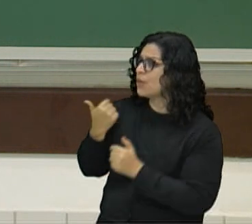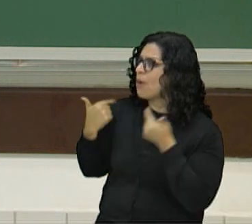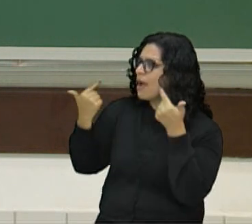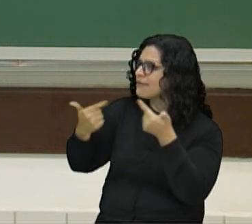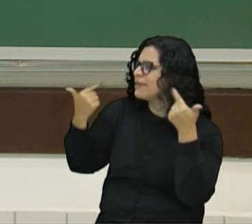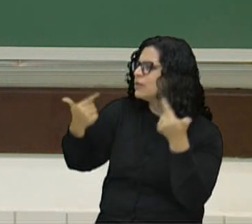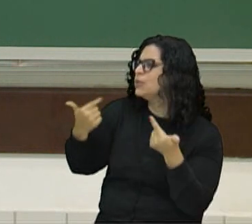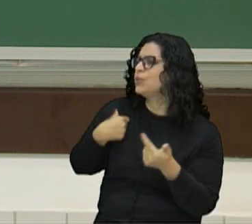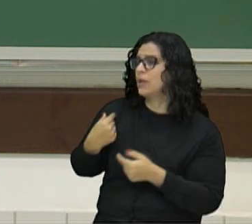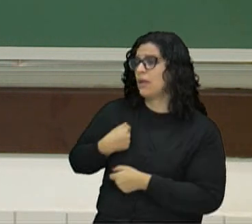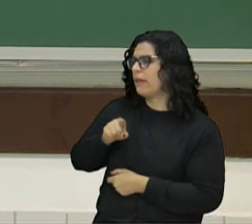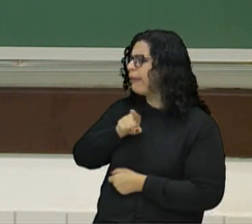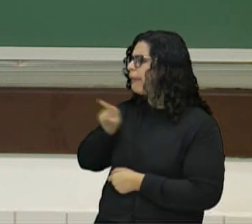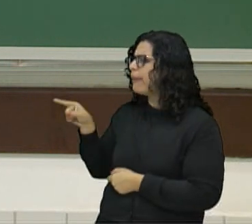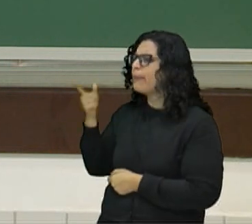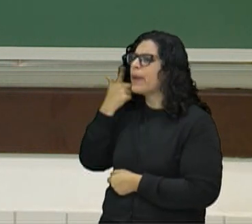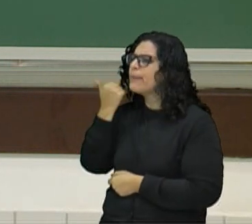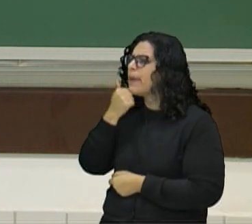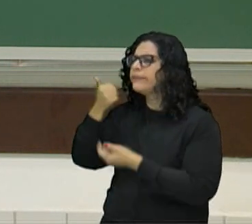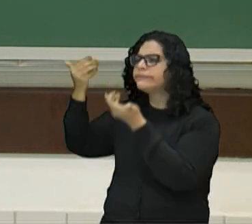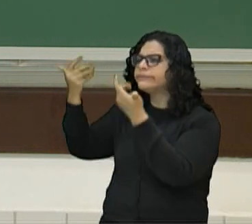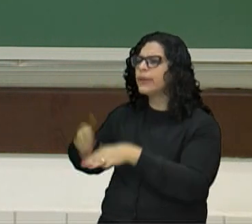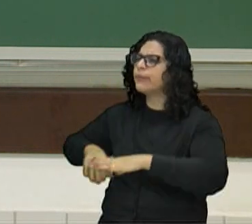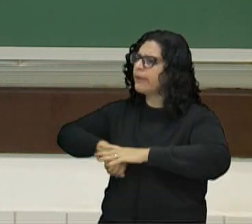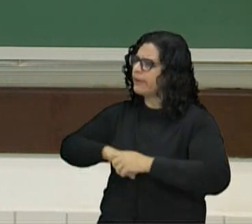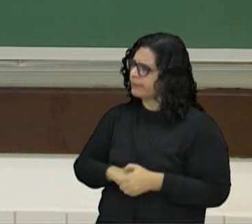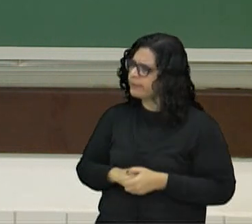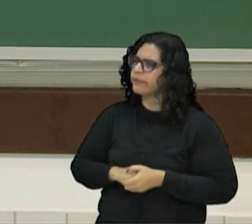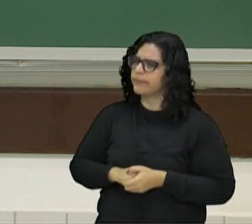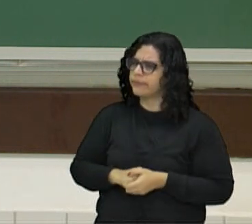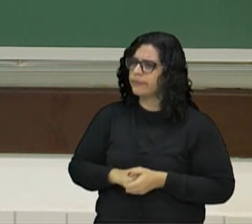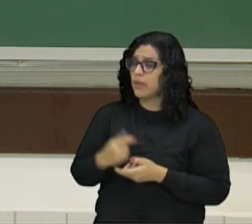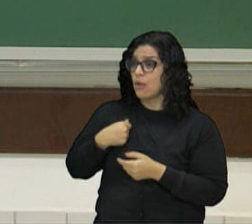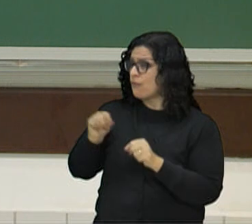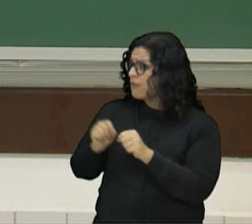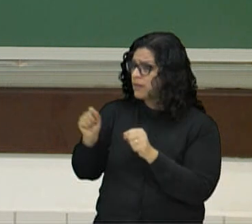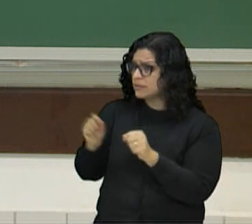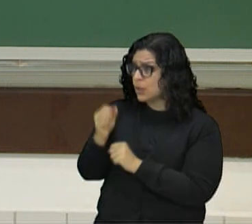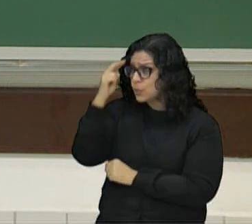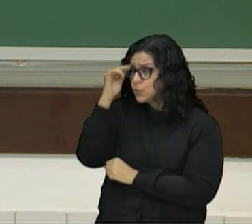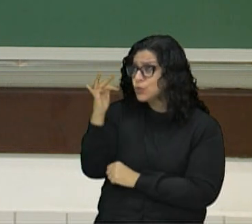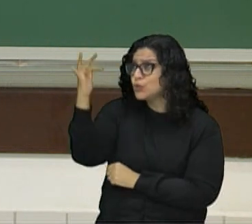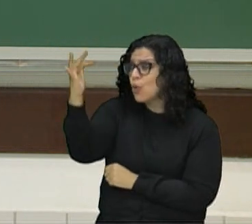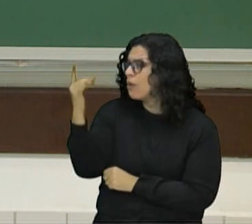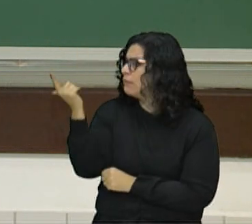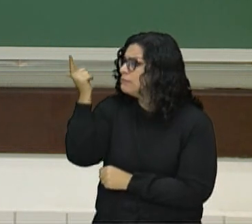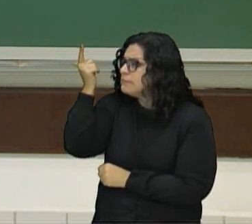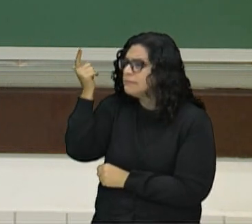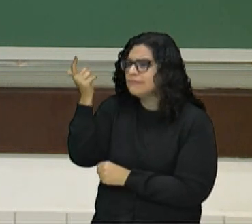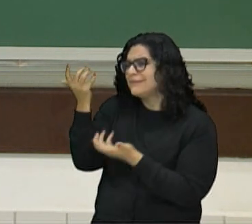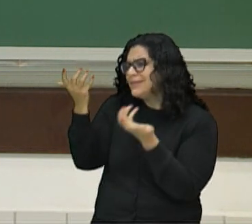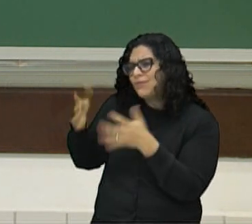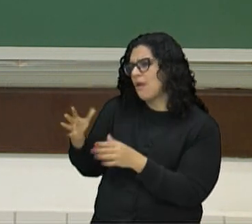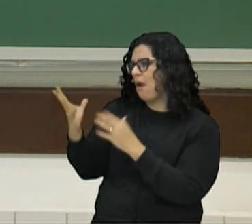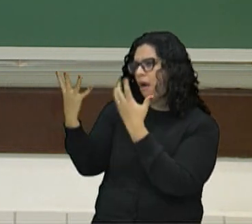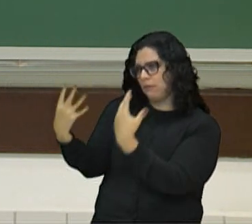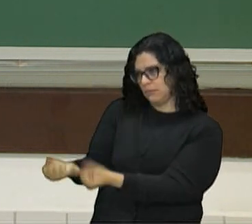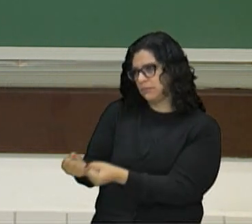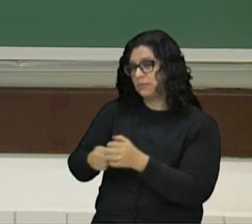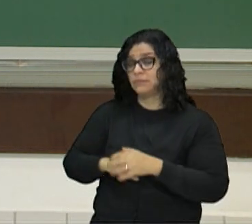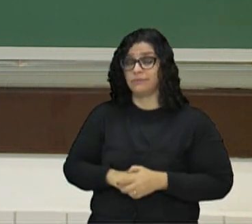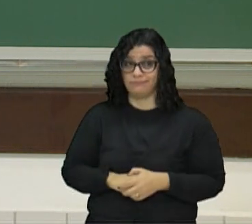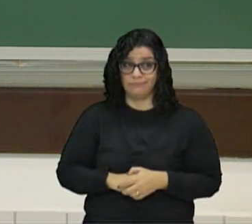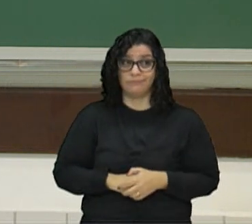aventura e o meu pai está reprovando de eu realizar esse grande sonho da minha vida.